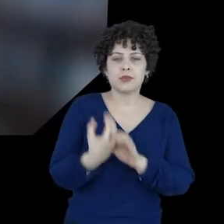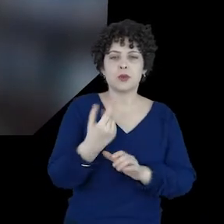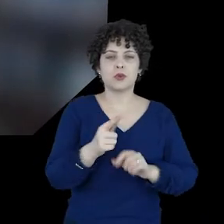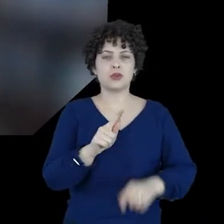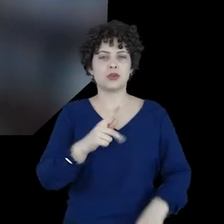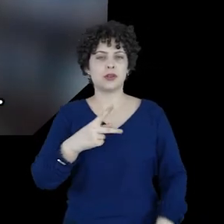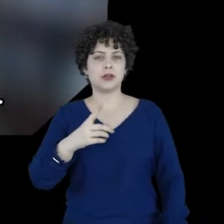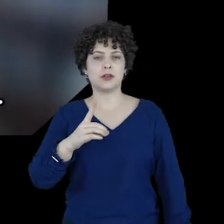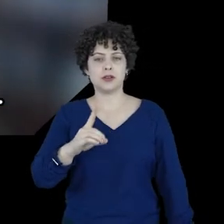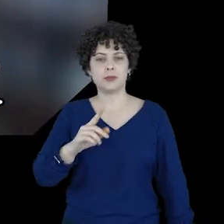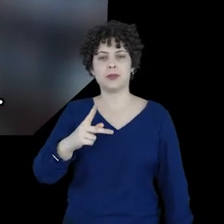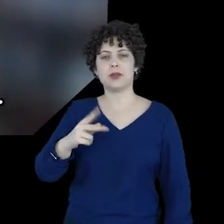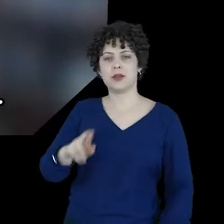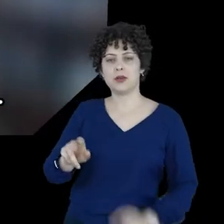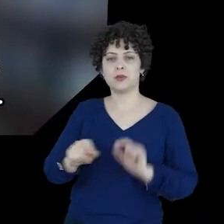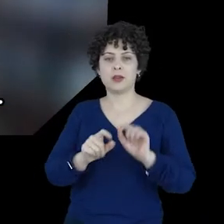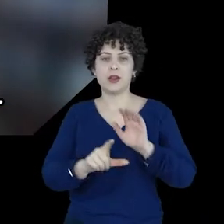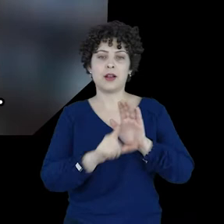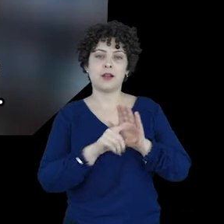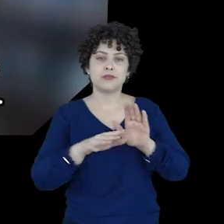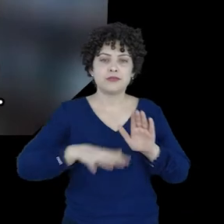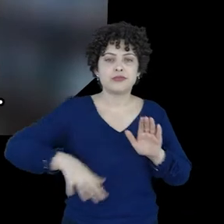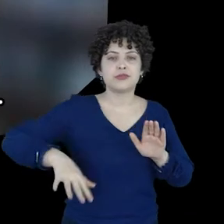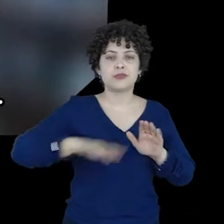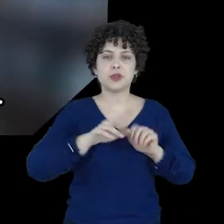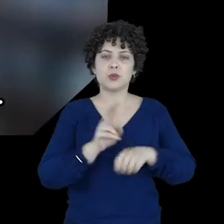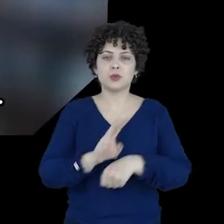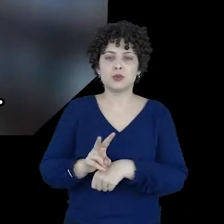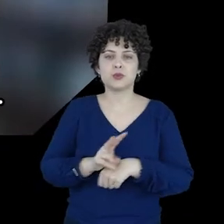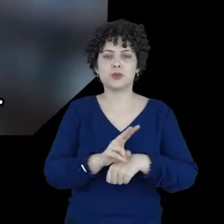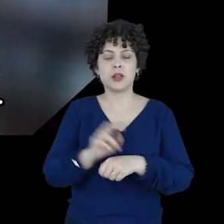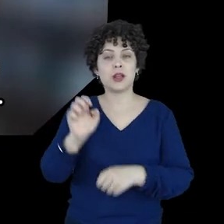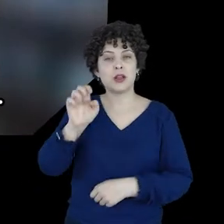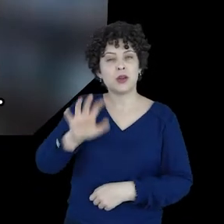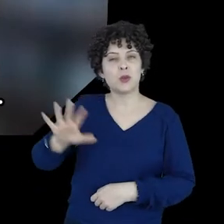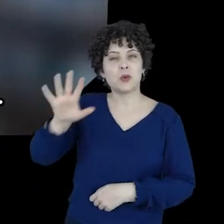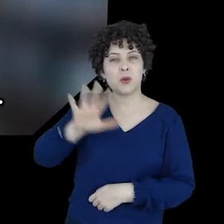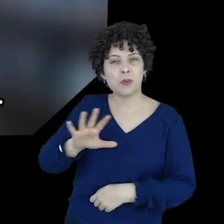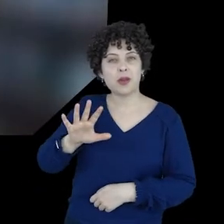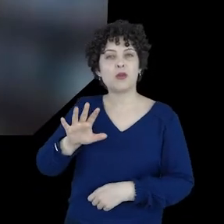GDPR, Lei Internacional do Regulamento Geral sobre a Proteção de Dados Europeu.